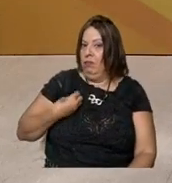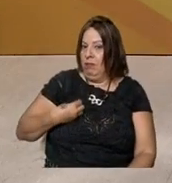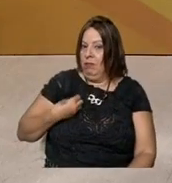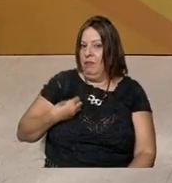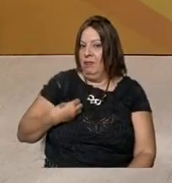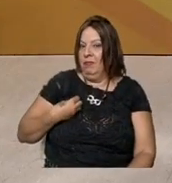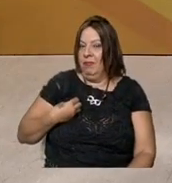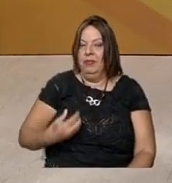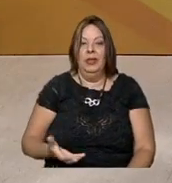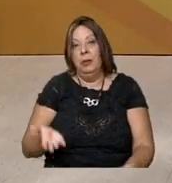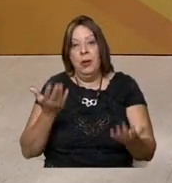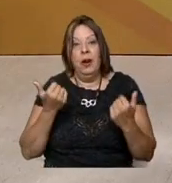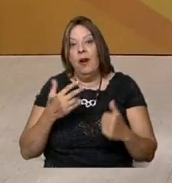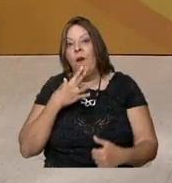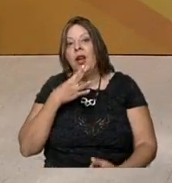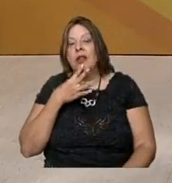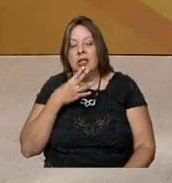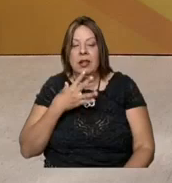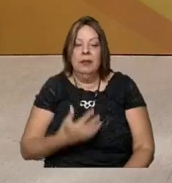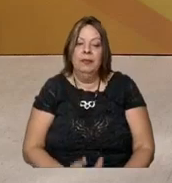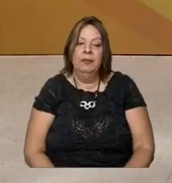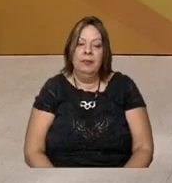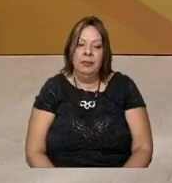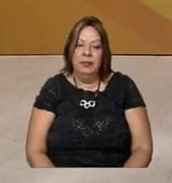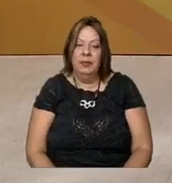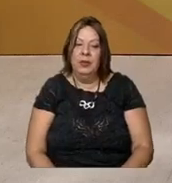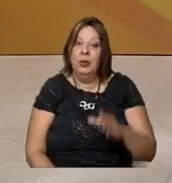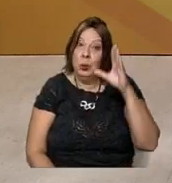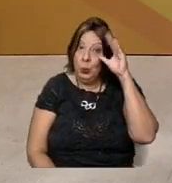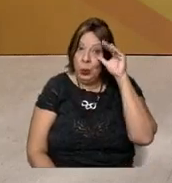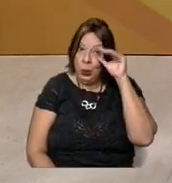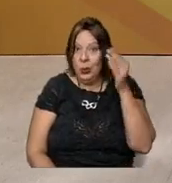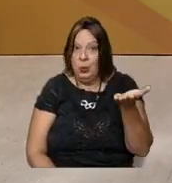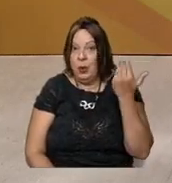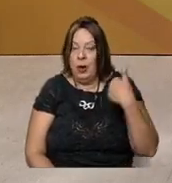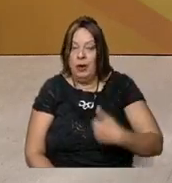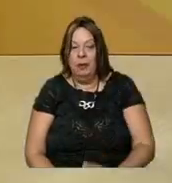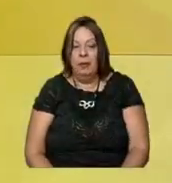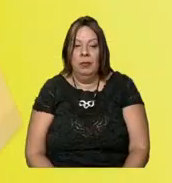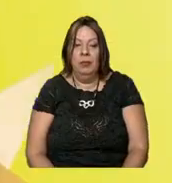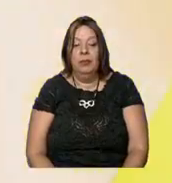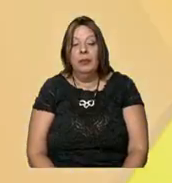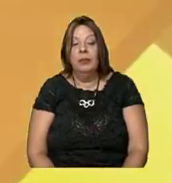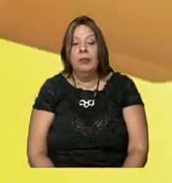Ave Maria, então vamos conferir? Agora mesmo, fiquei curioso. Rodou, vamos ver.